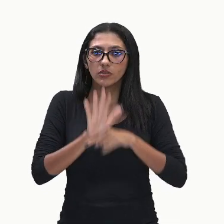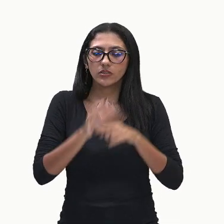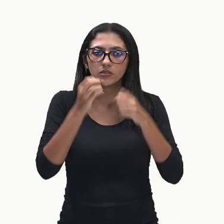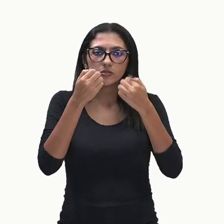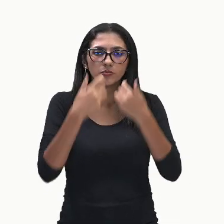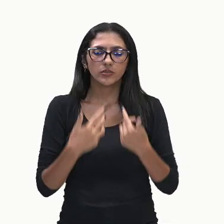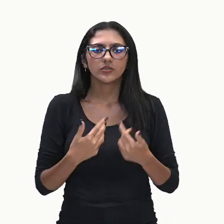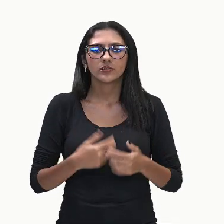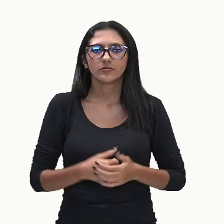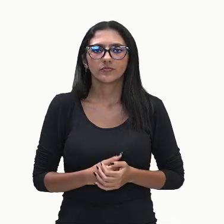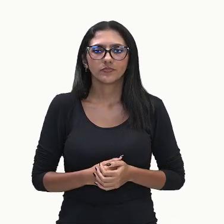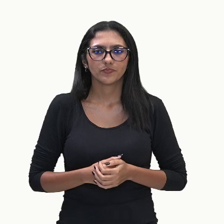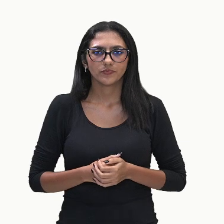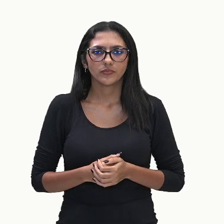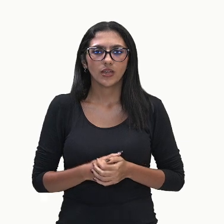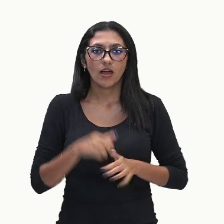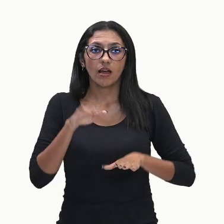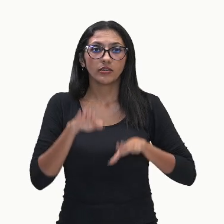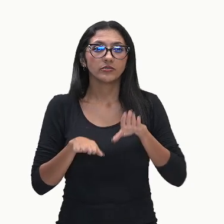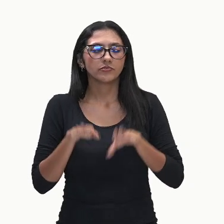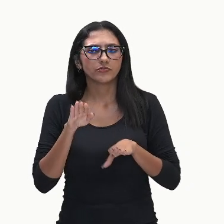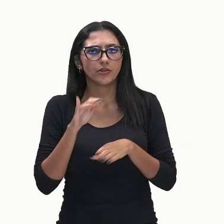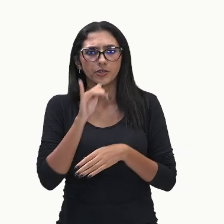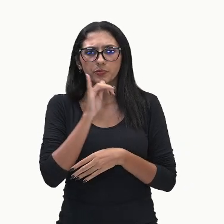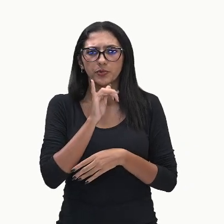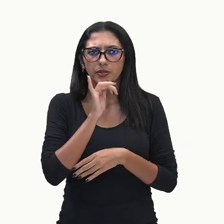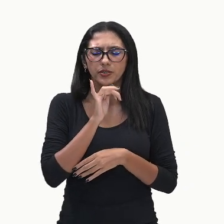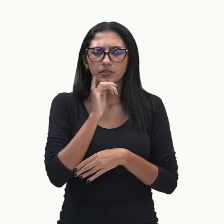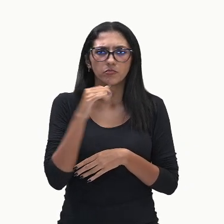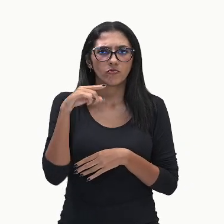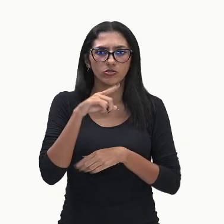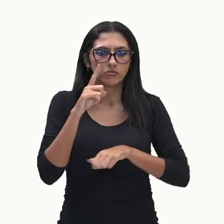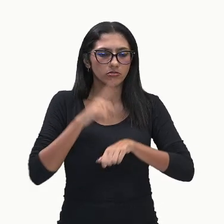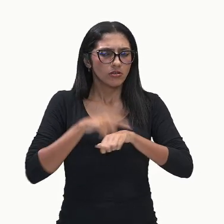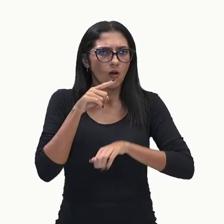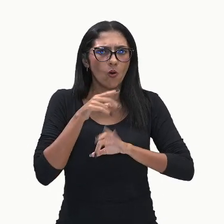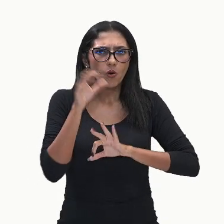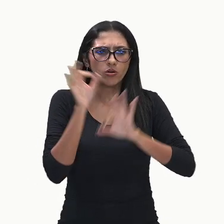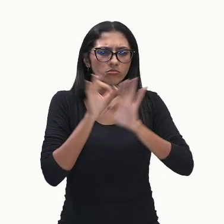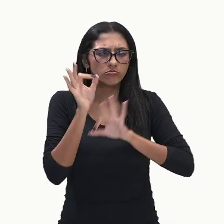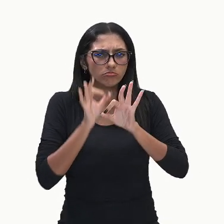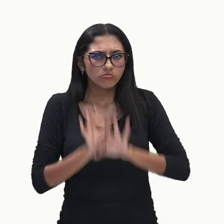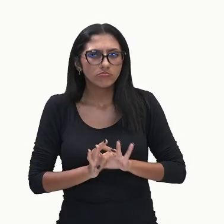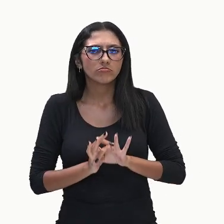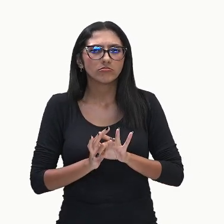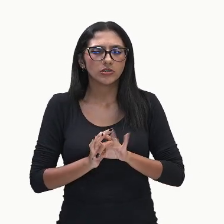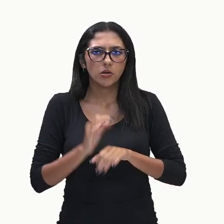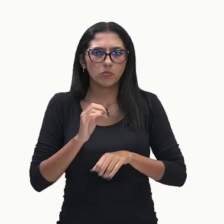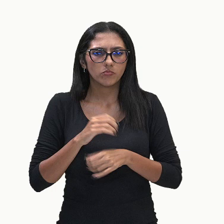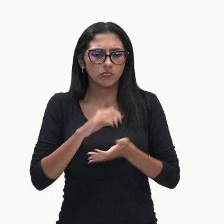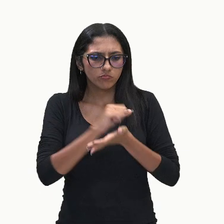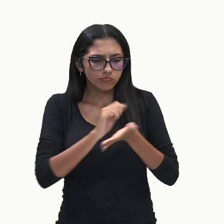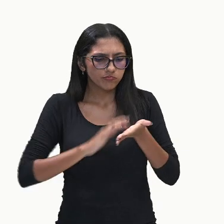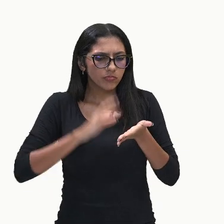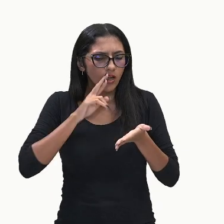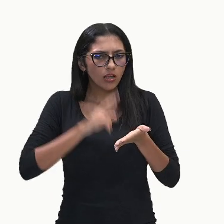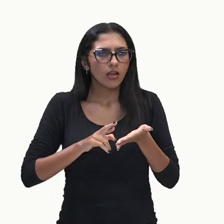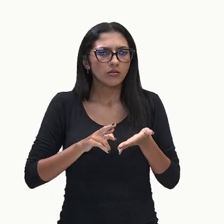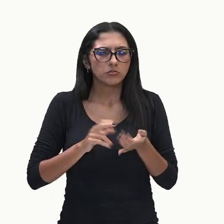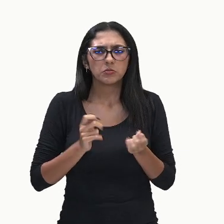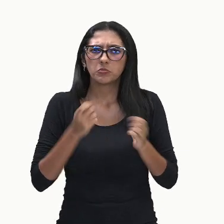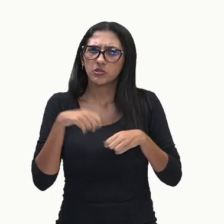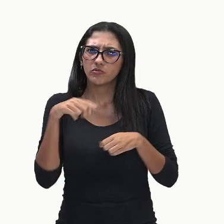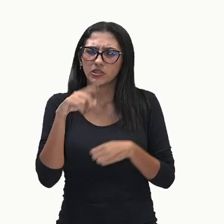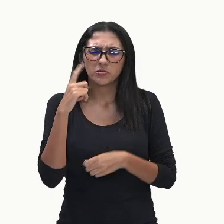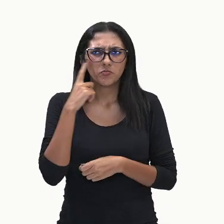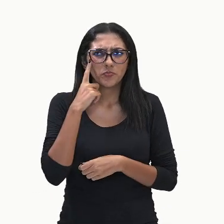de repente, no calor da emoção, na empolgação de resolver a questão, você pode querer somar